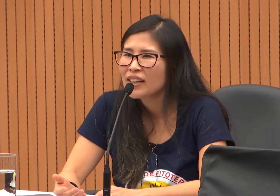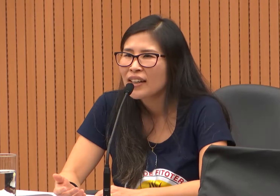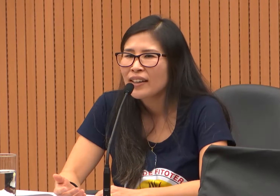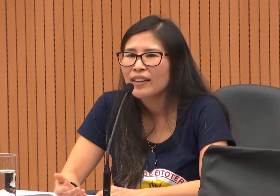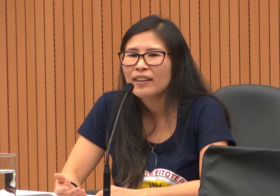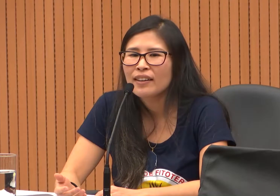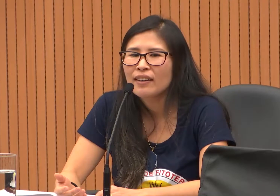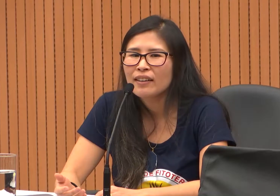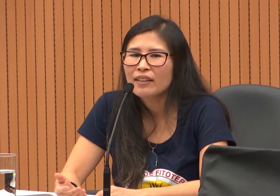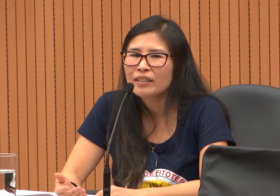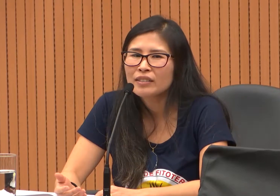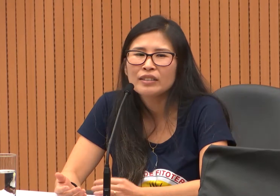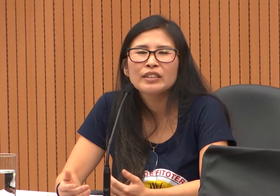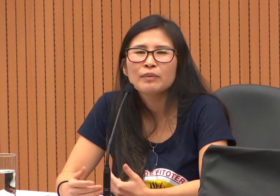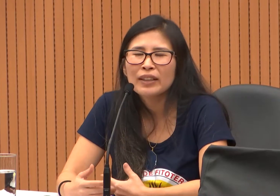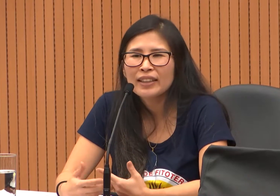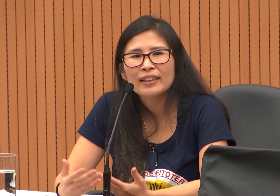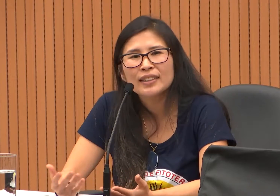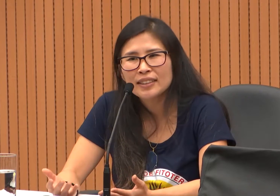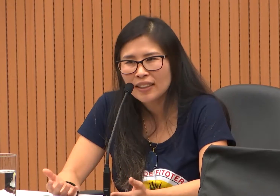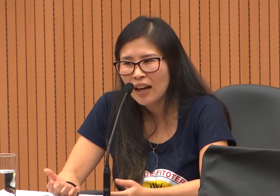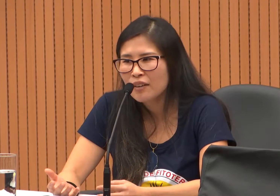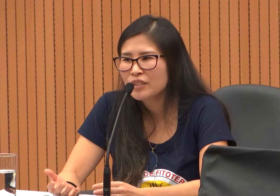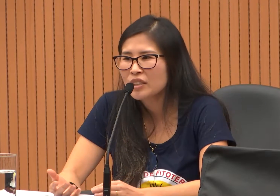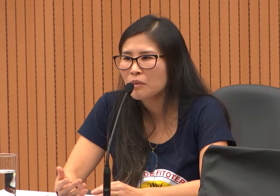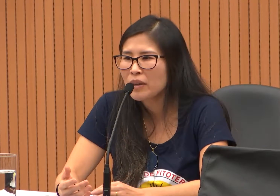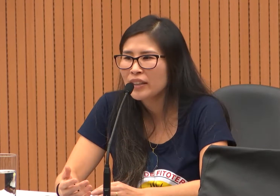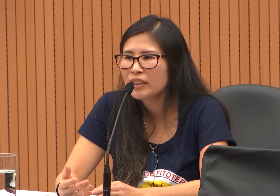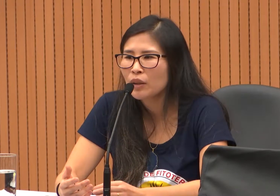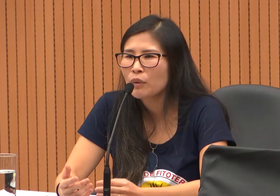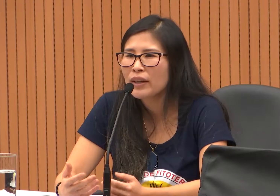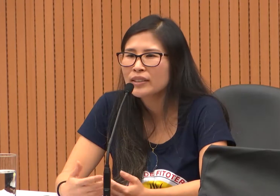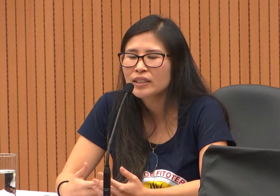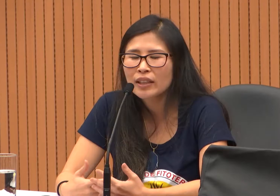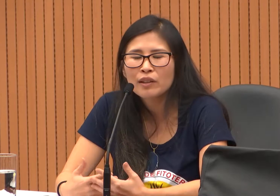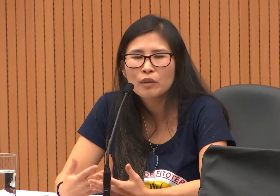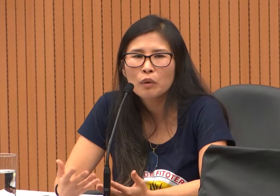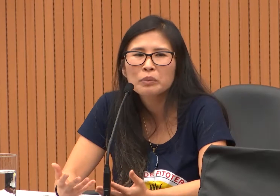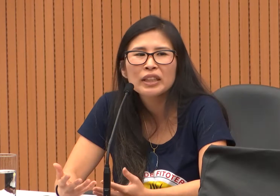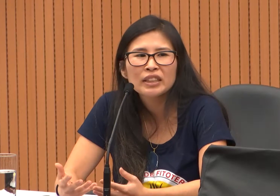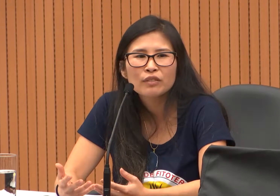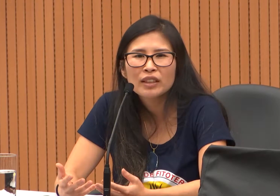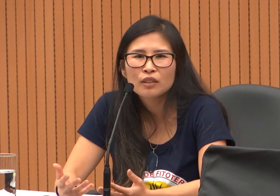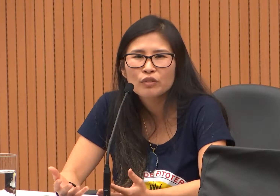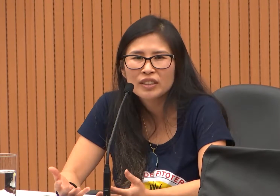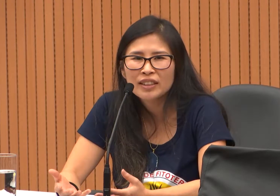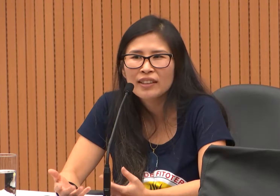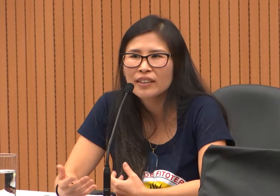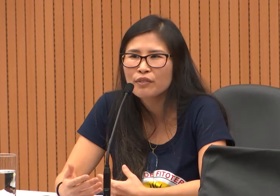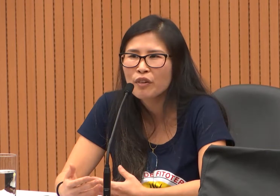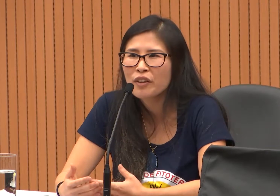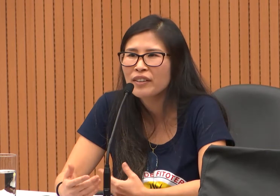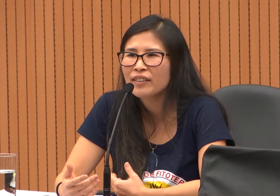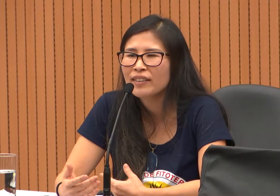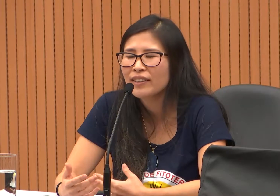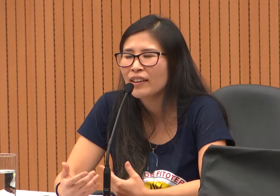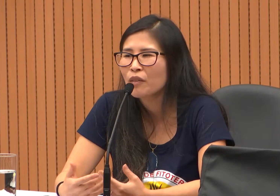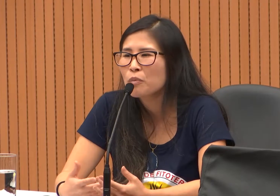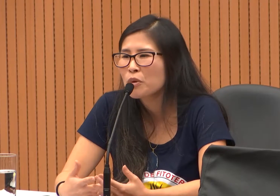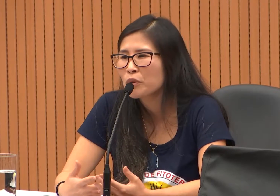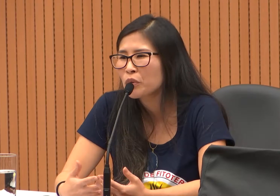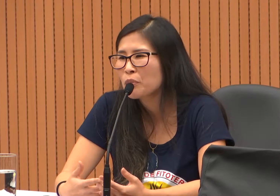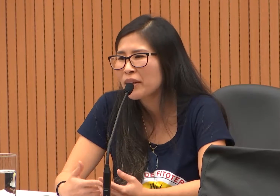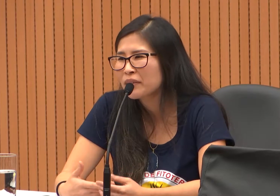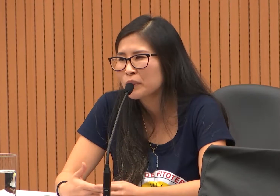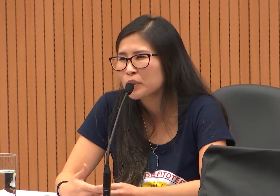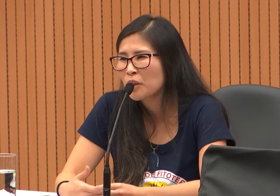lixo, de materiais recicláveis também. Então, esse que era o objetivo dessa oficina e ela